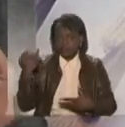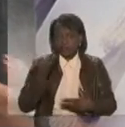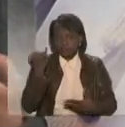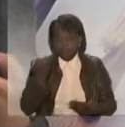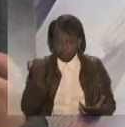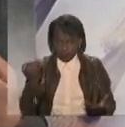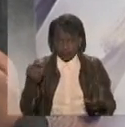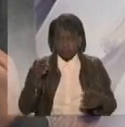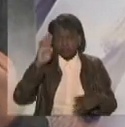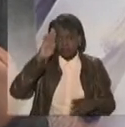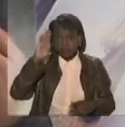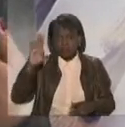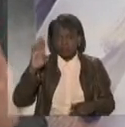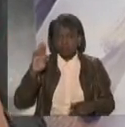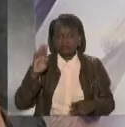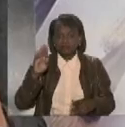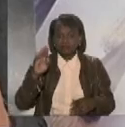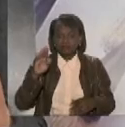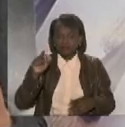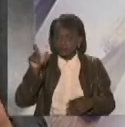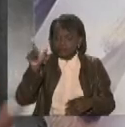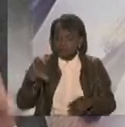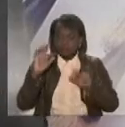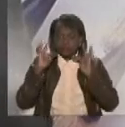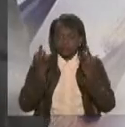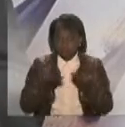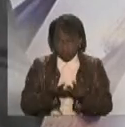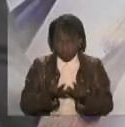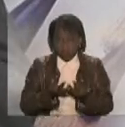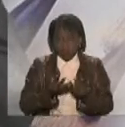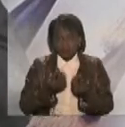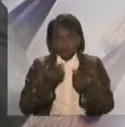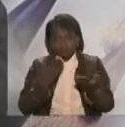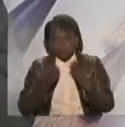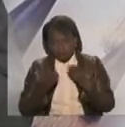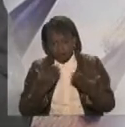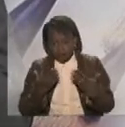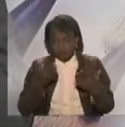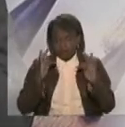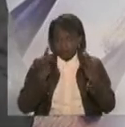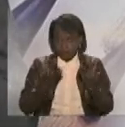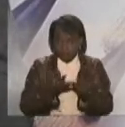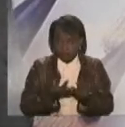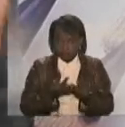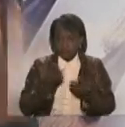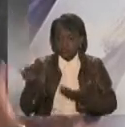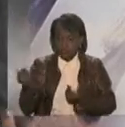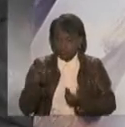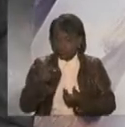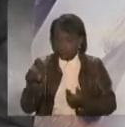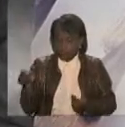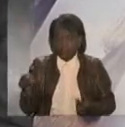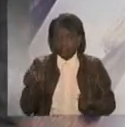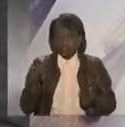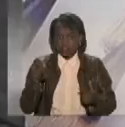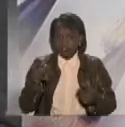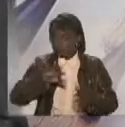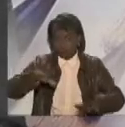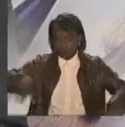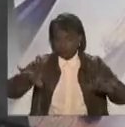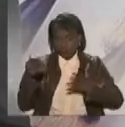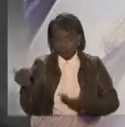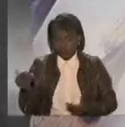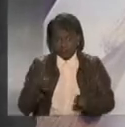essa importância, principalmente por parte da família, né? Do diálogo da família com as adolescentes, com